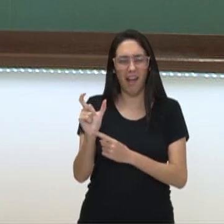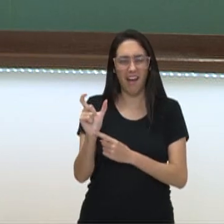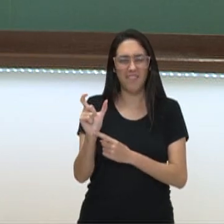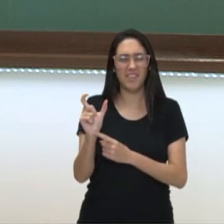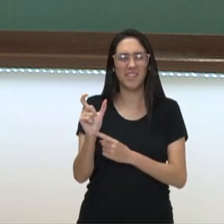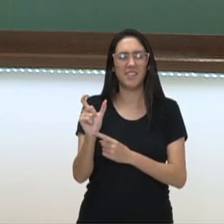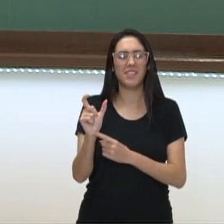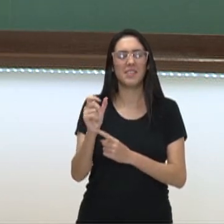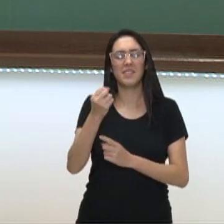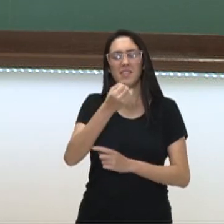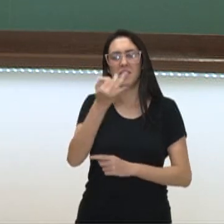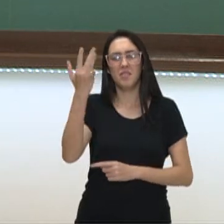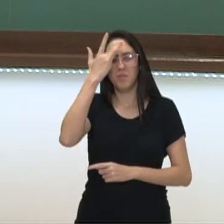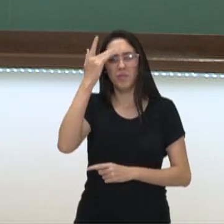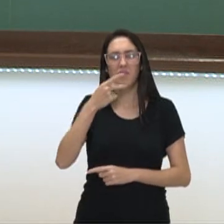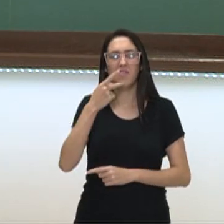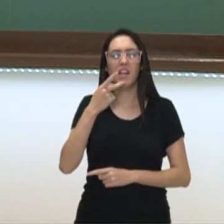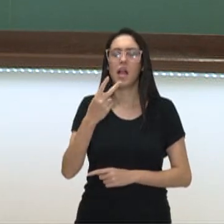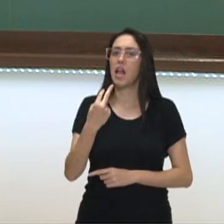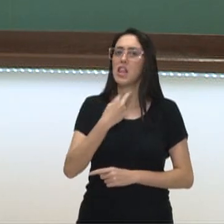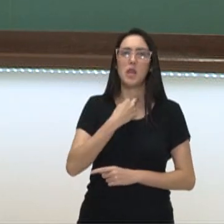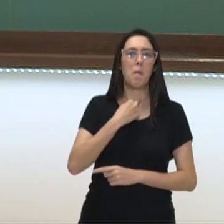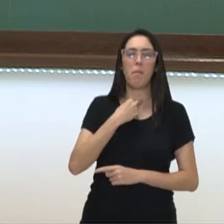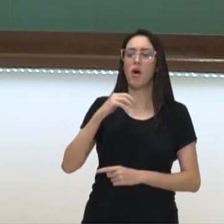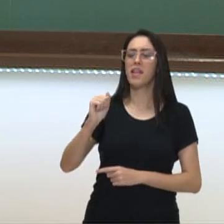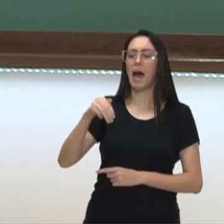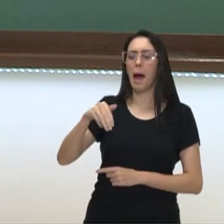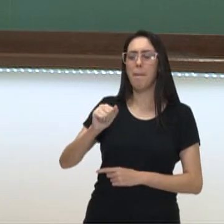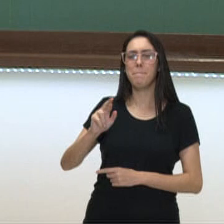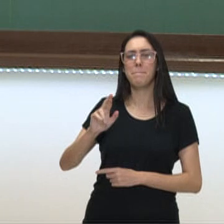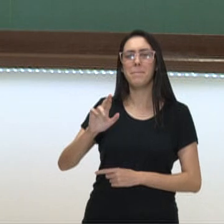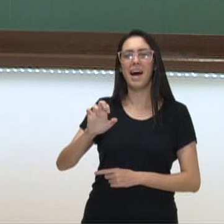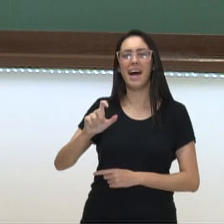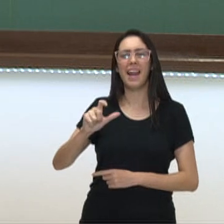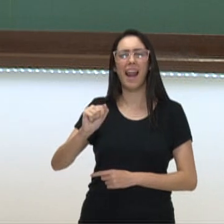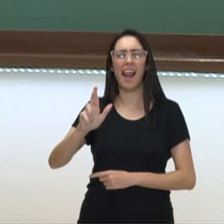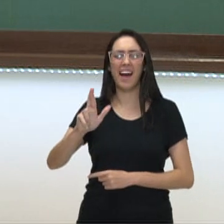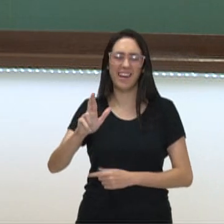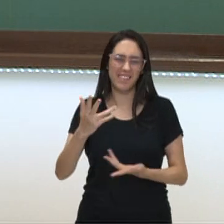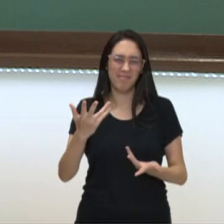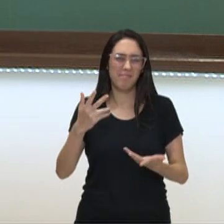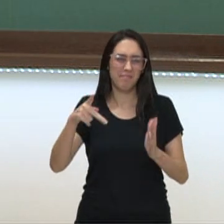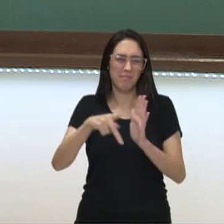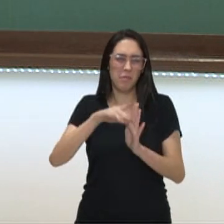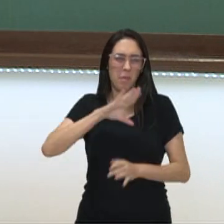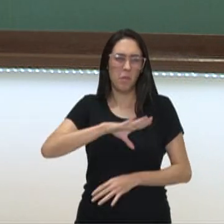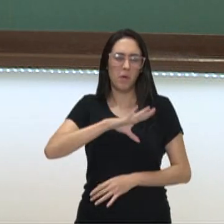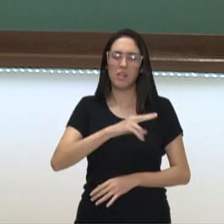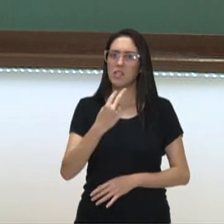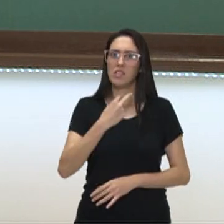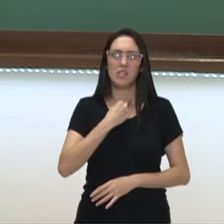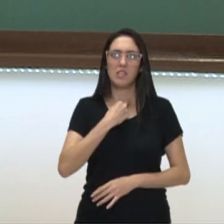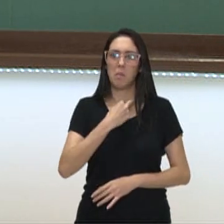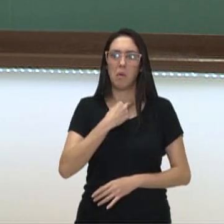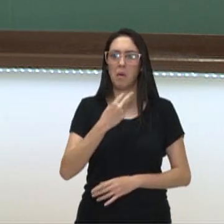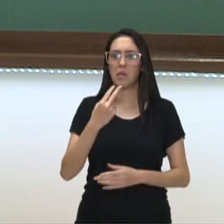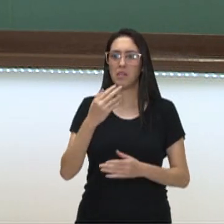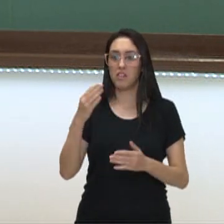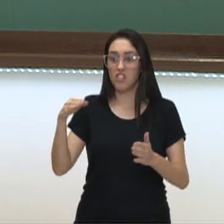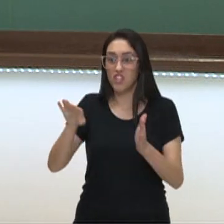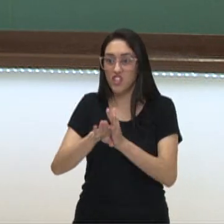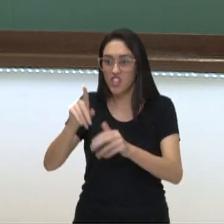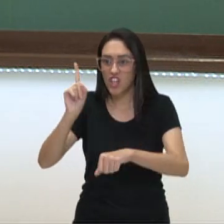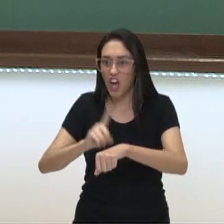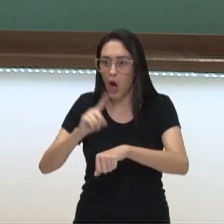também, não dá para amarelar, não pode bugar na hora de fazer a atividade, certo? A gente tem que